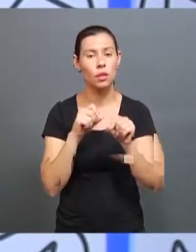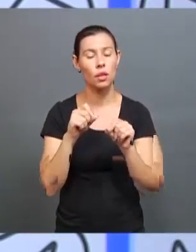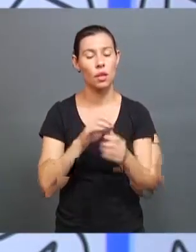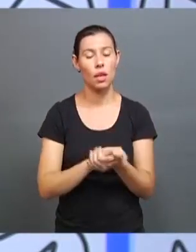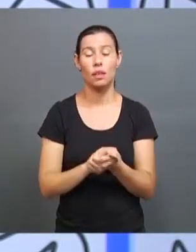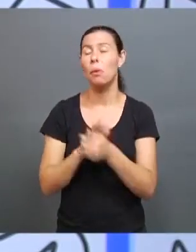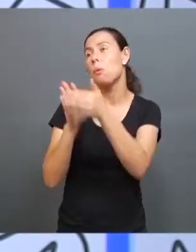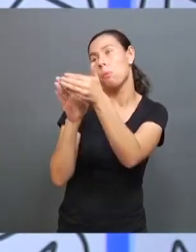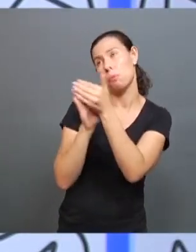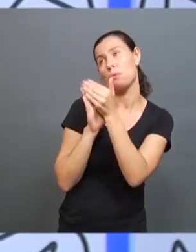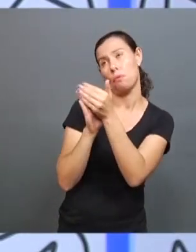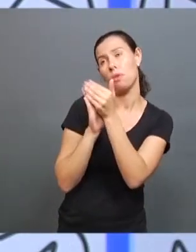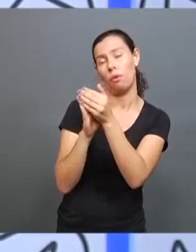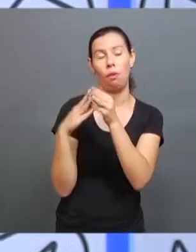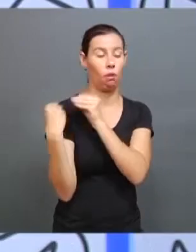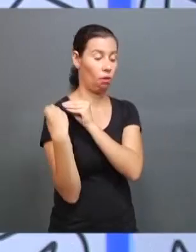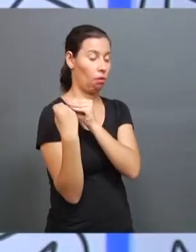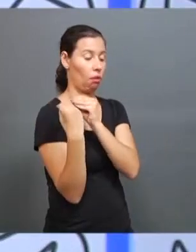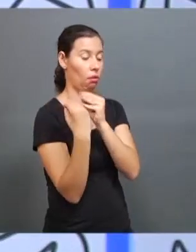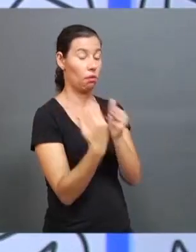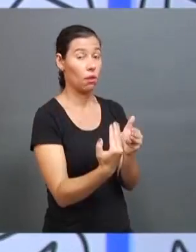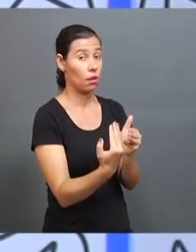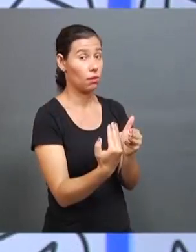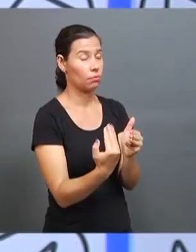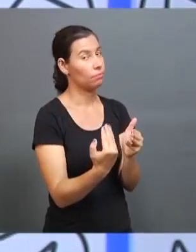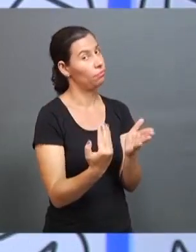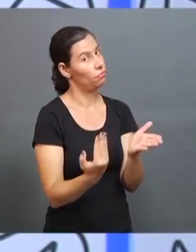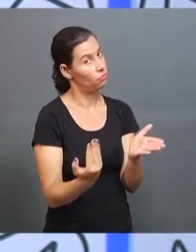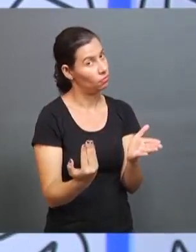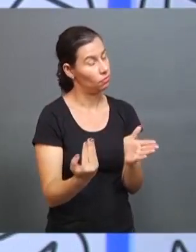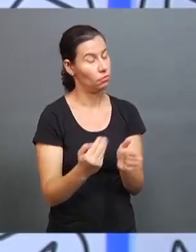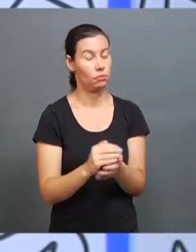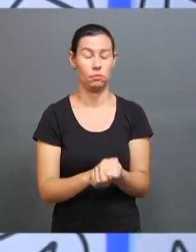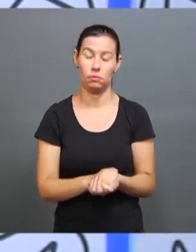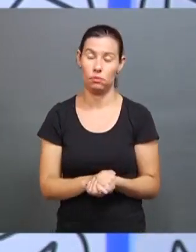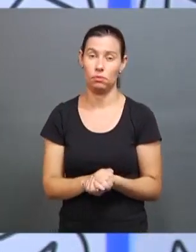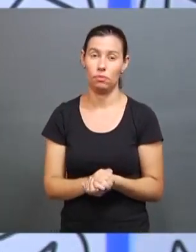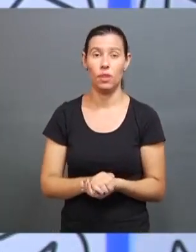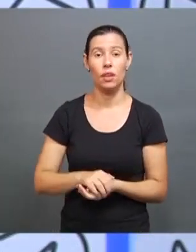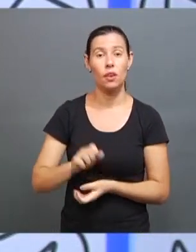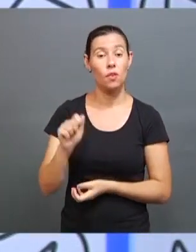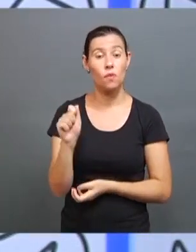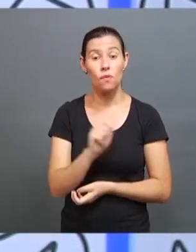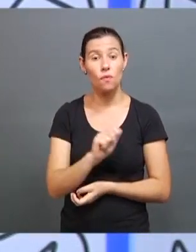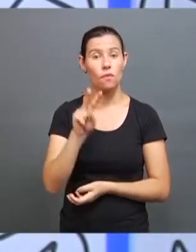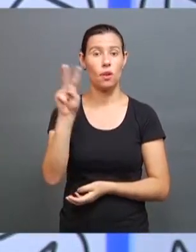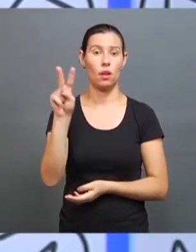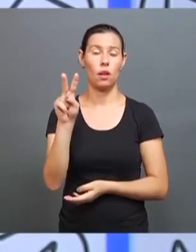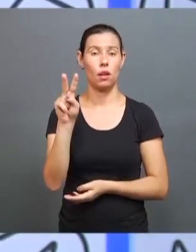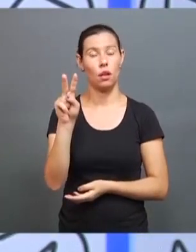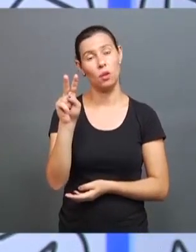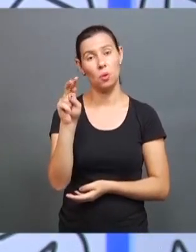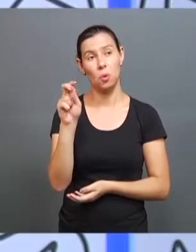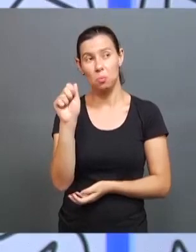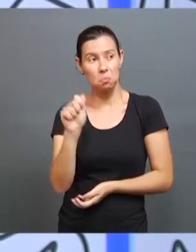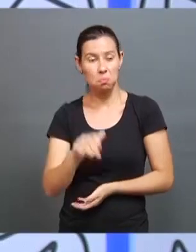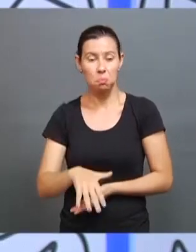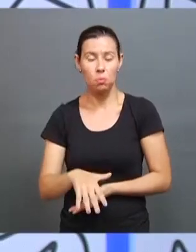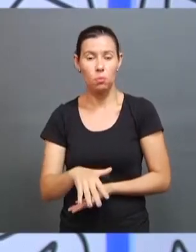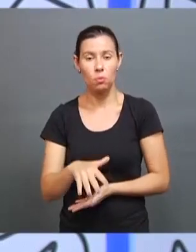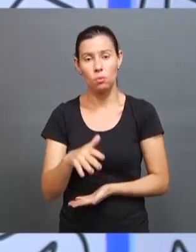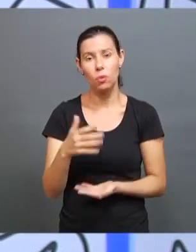pediu. Né? Qual é o valor? Qual é o valor de comprar determinado brinquedo para o Dia das Crianças? O que que isso